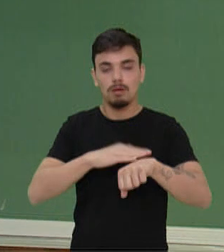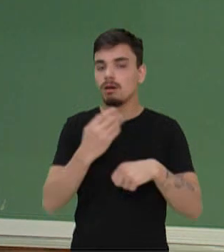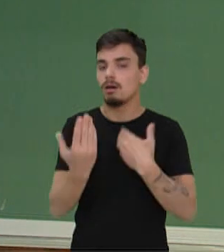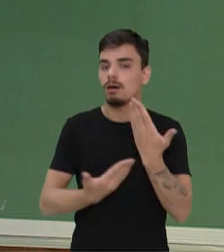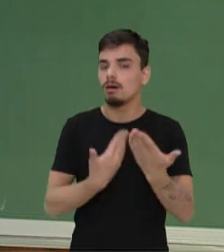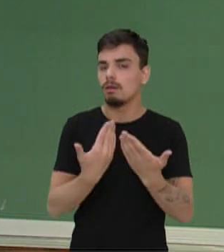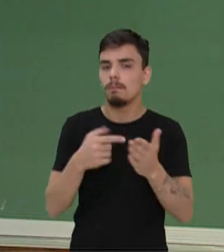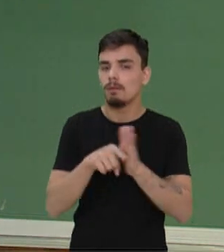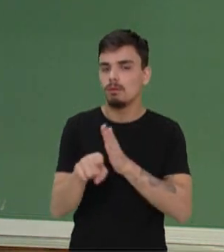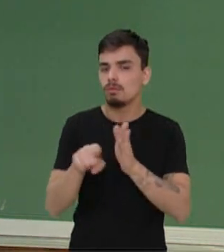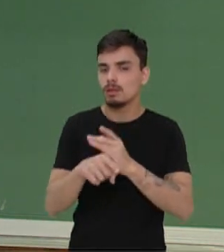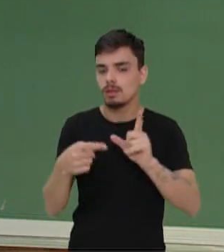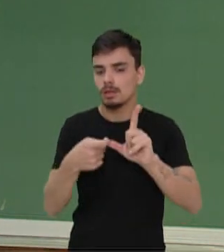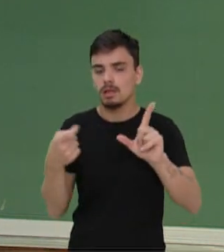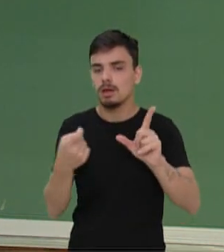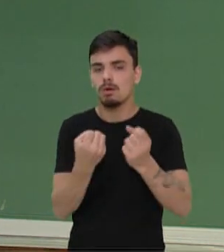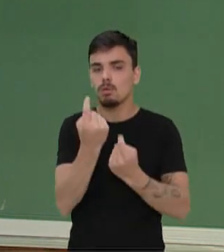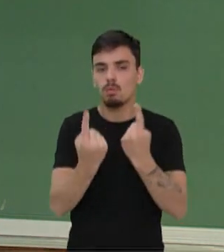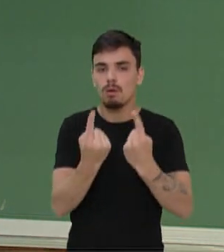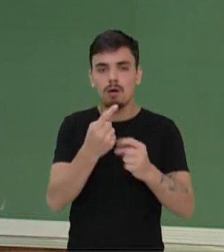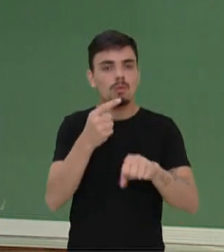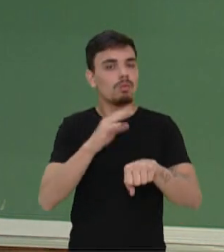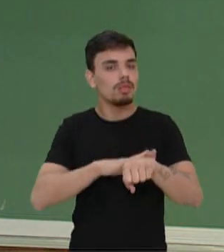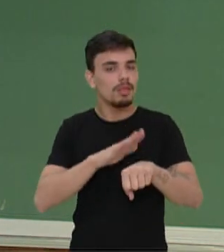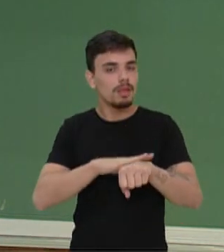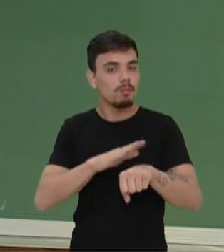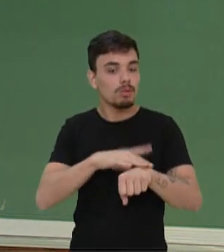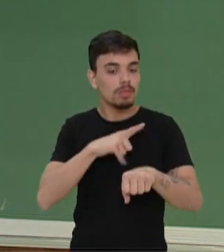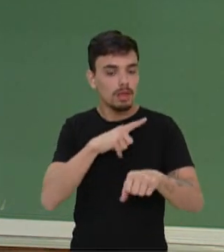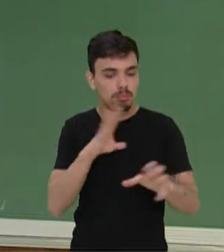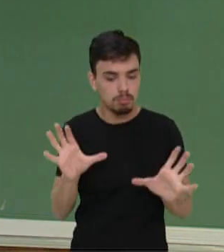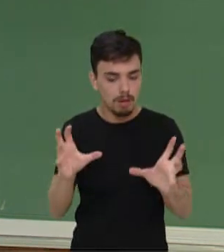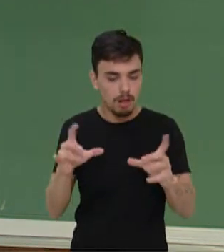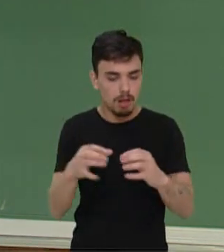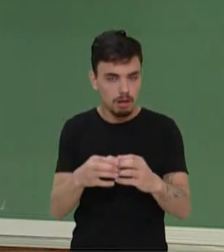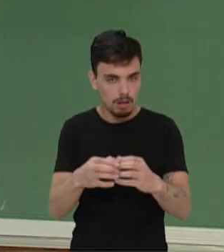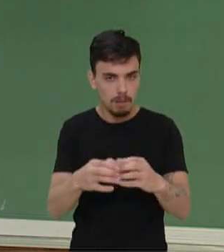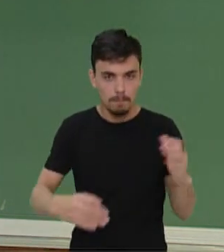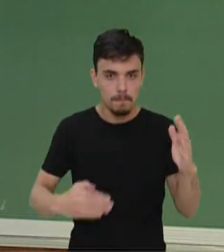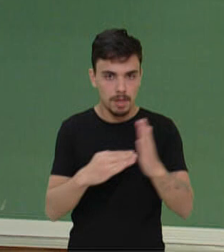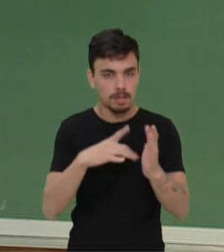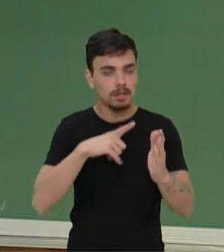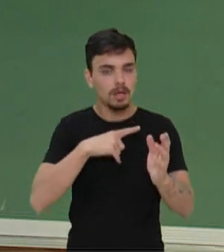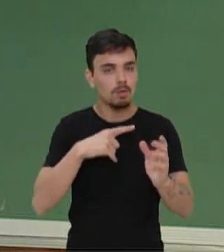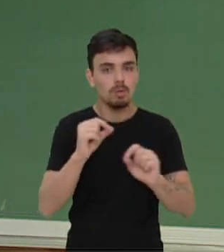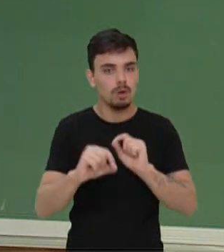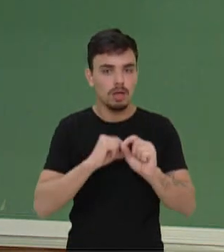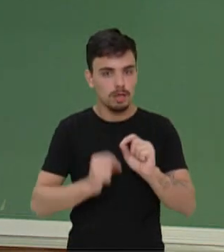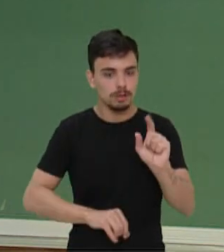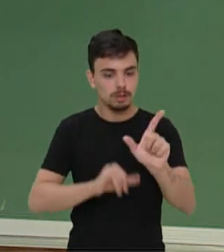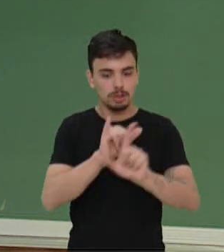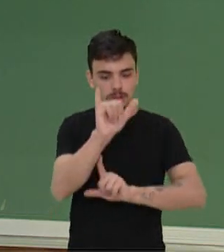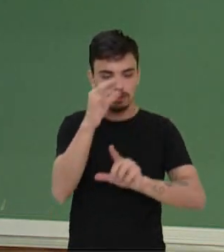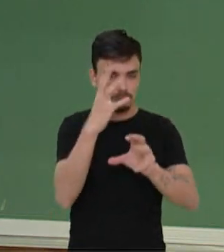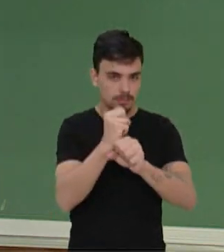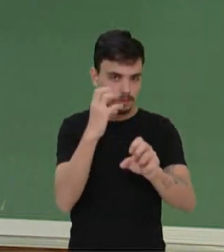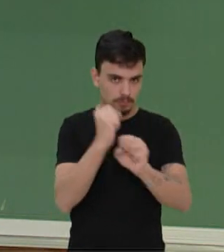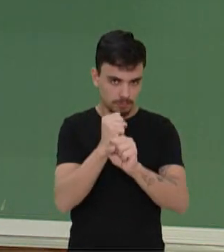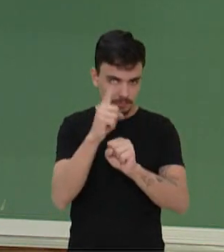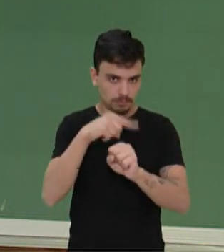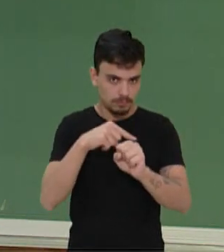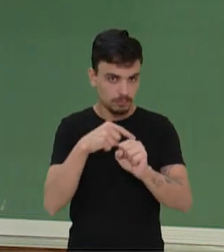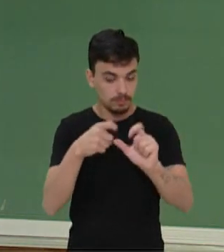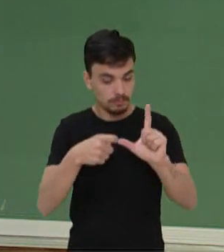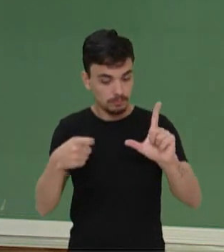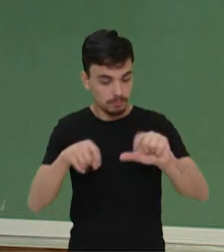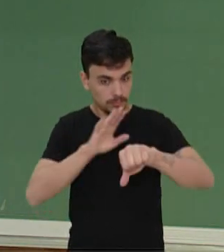é o tempo para que tenha uma concentração máxima, né? Se ele está me perguntando qual é o tempo, tem que calcular o x do vértice, já que o exercício diz que x é o tempo,